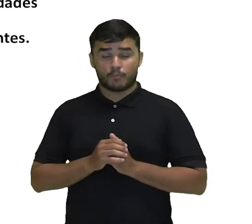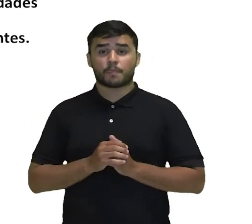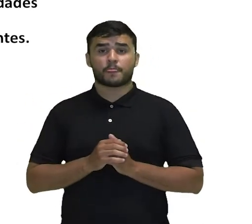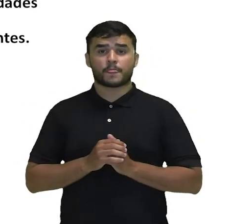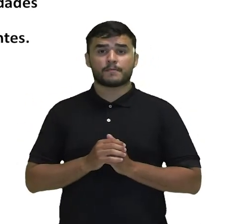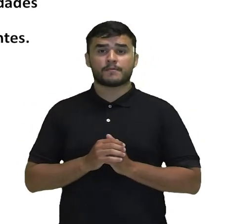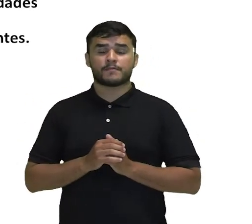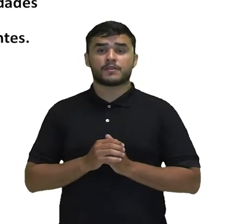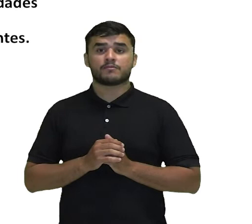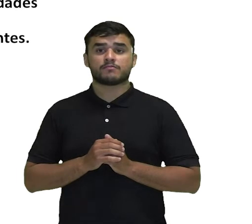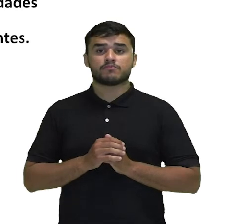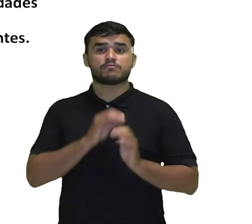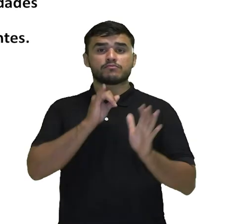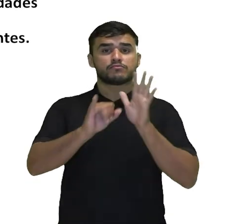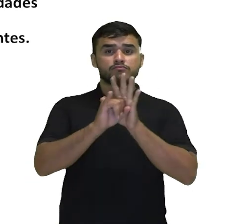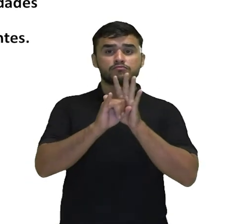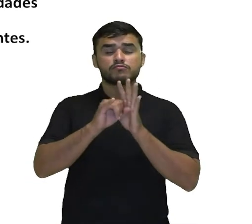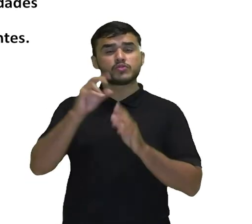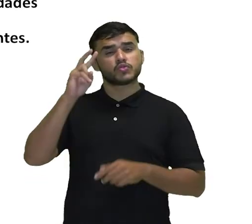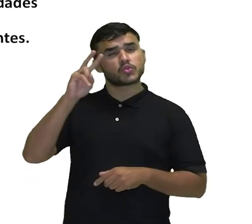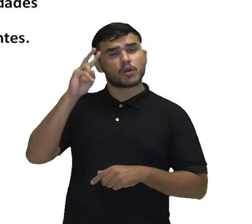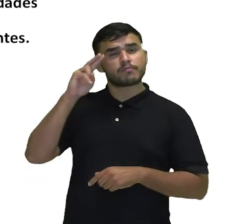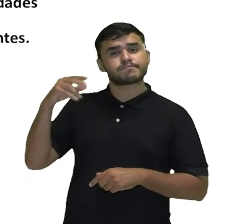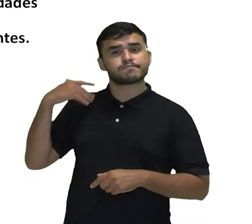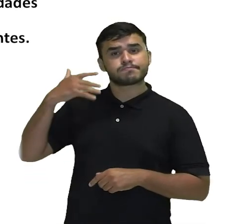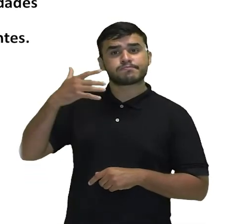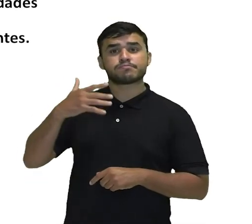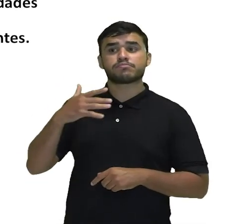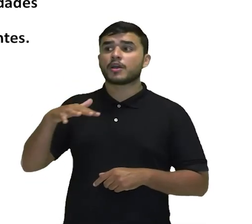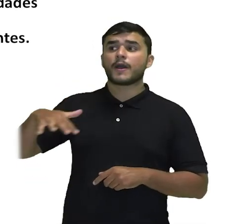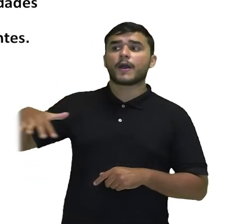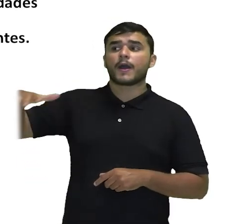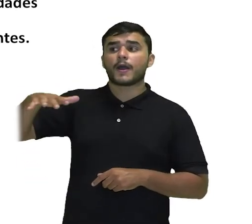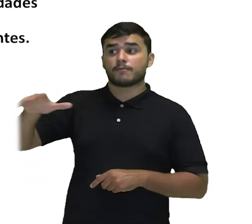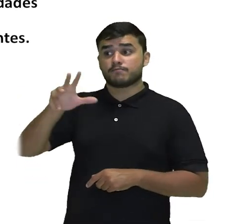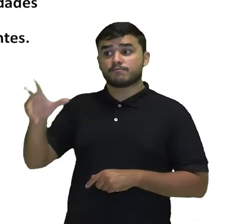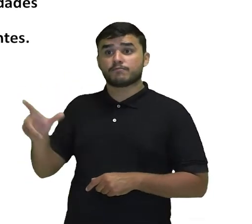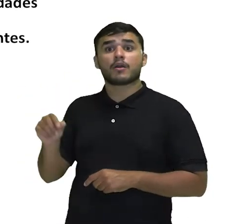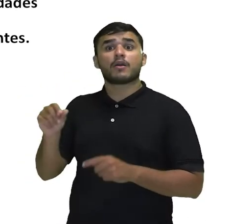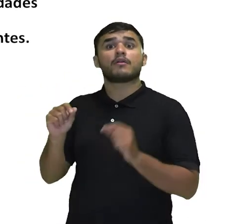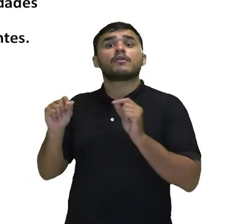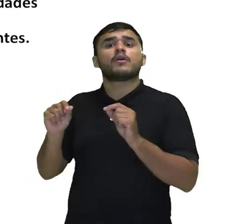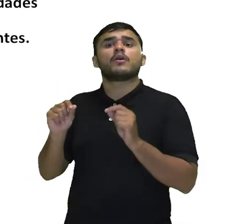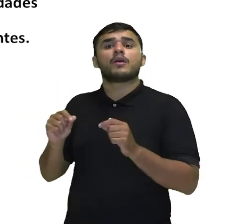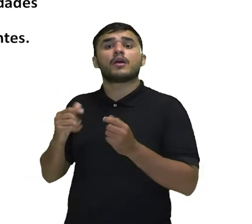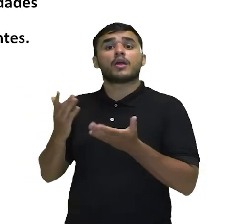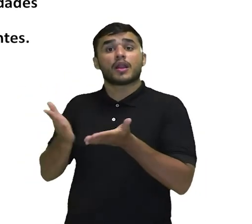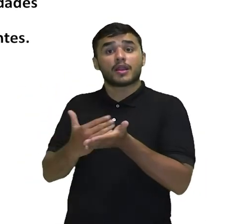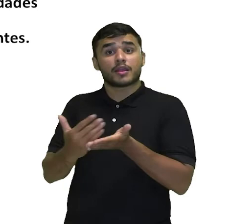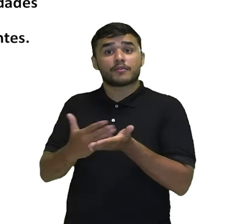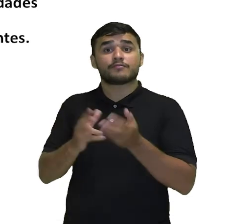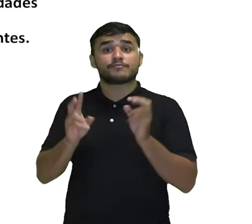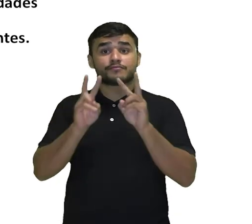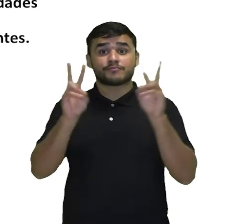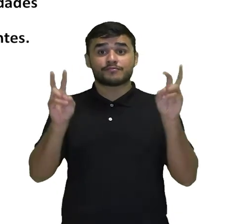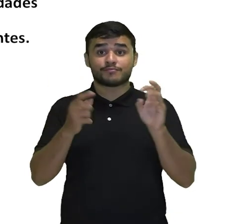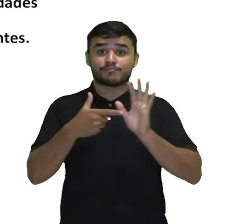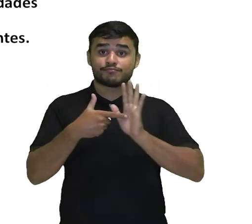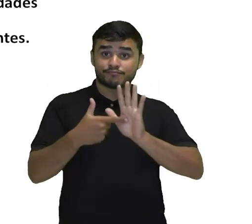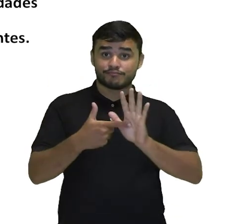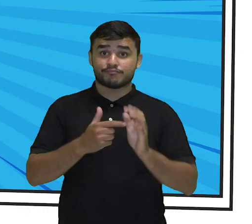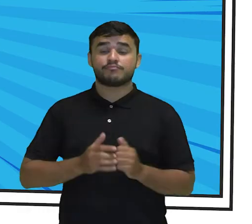Identidades, memórias e histórias em terras africanas é exatamente o livro que nós estamos falando aqui nesse momento,